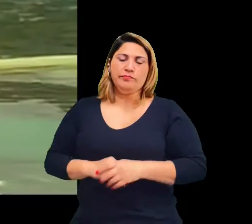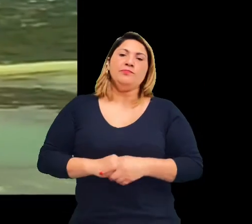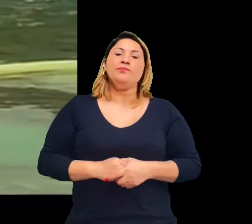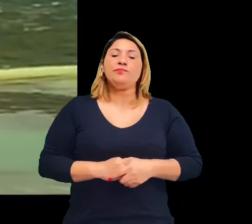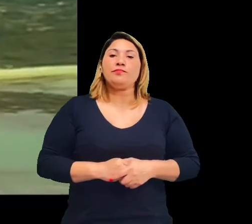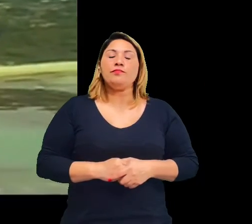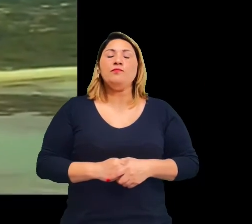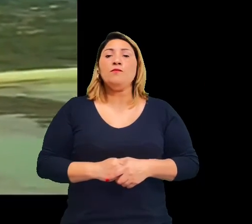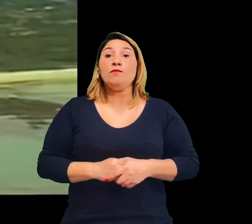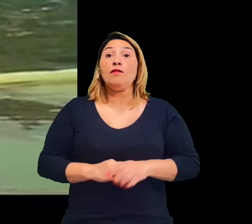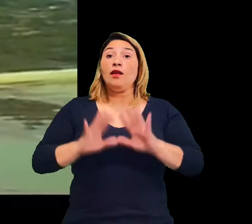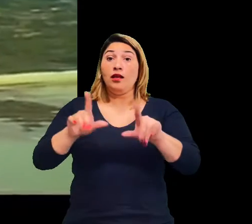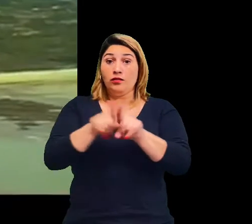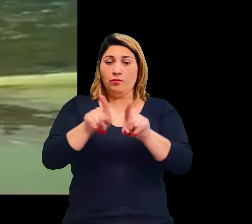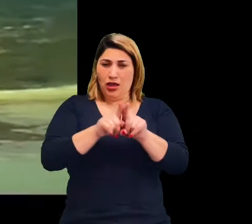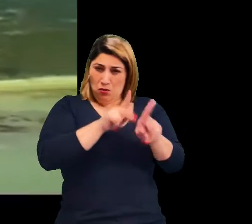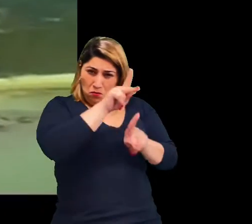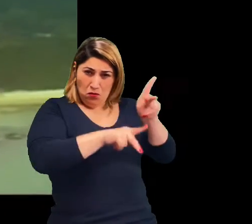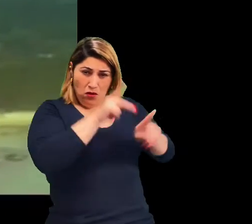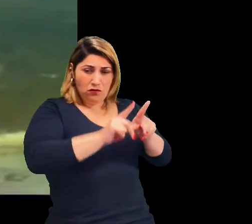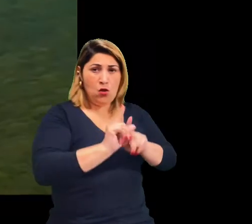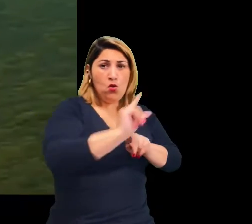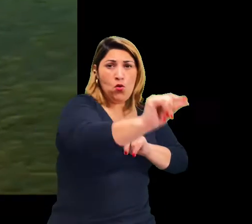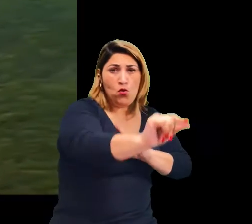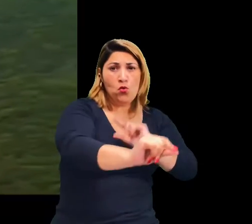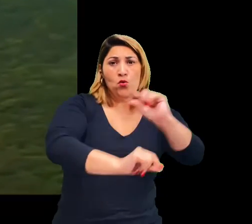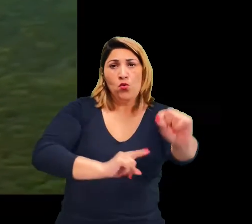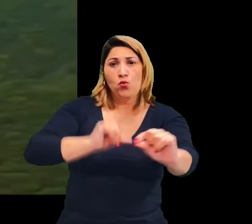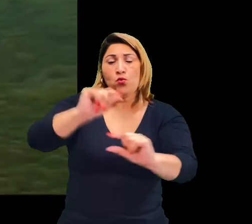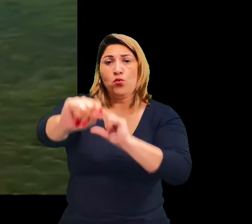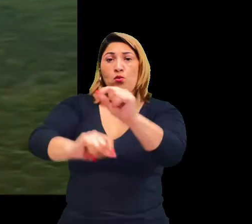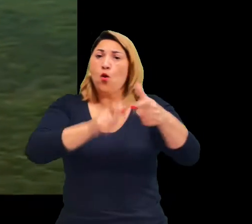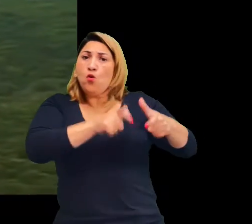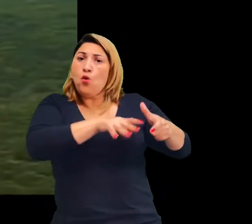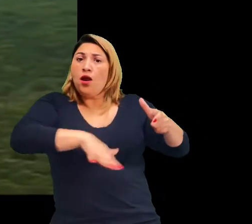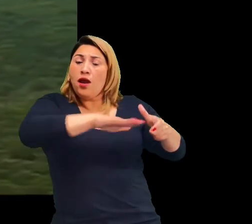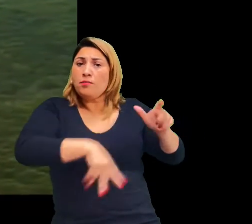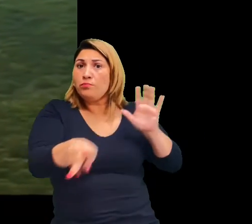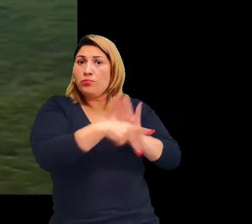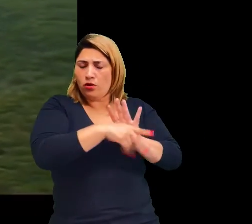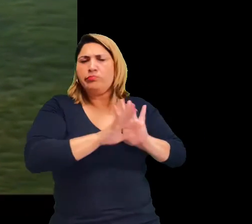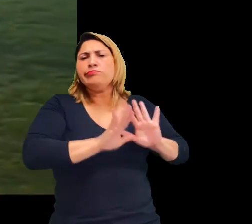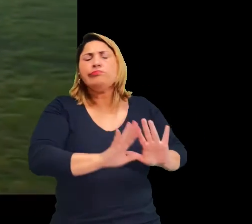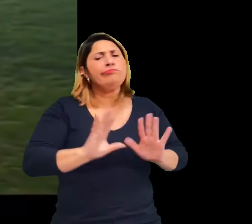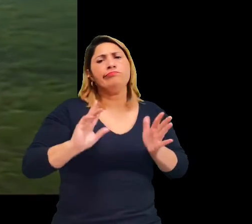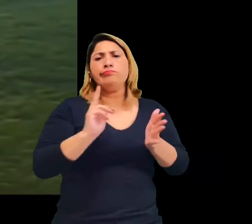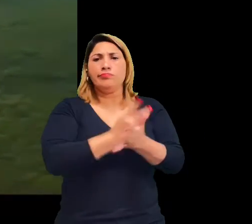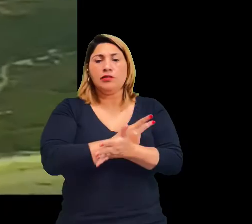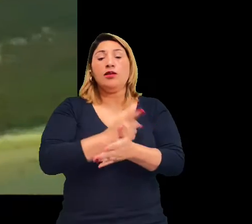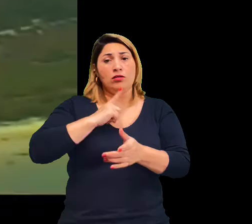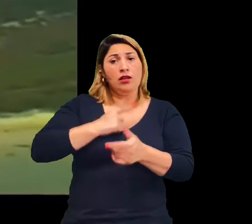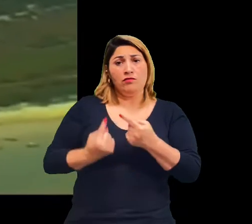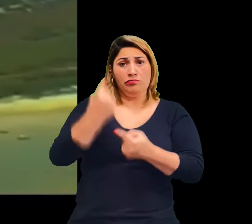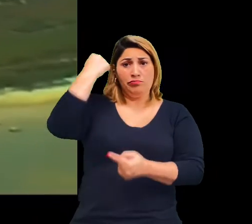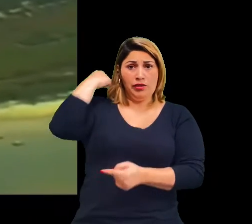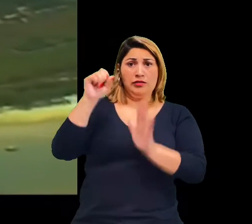Provocar a saída do povo pataxó de sua terra ancestral. Esse tipo de ação foi muito comum no século XX.